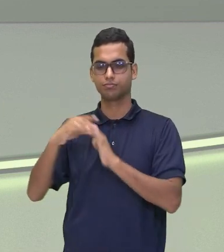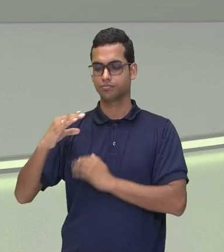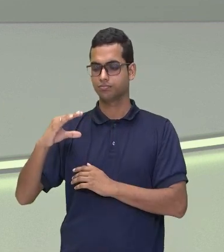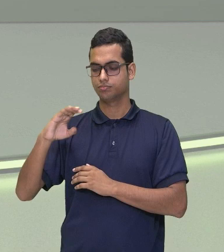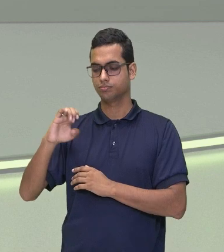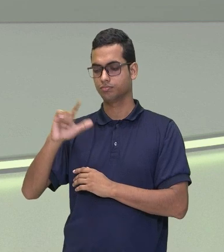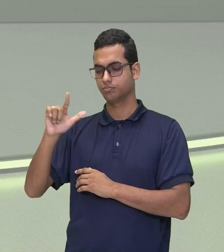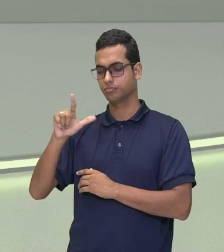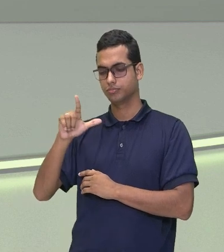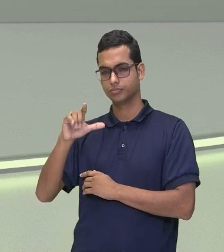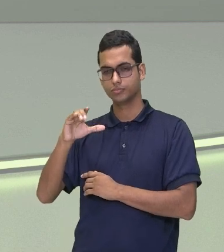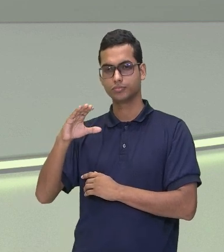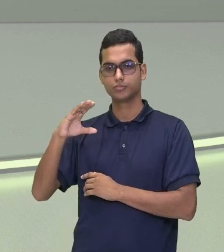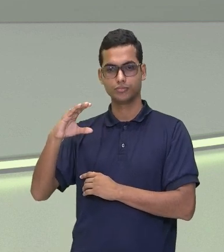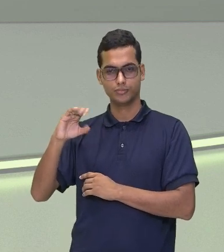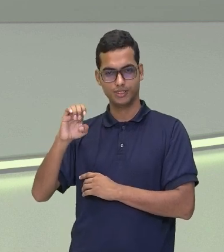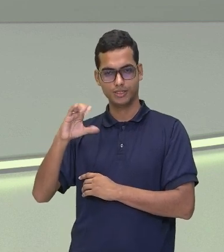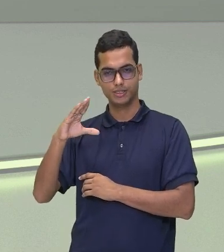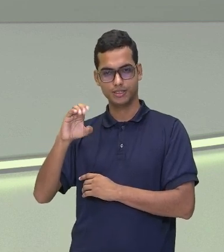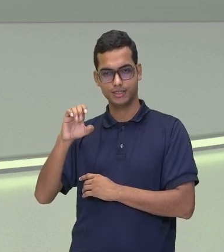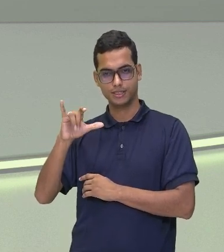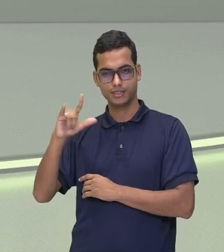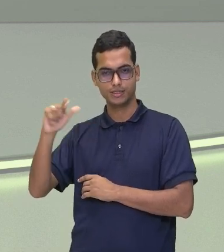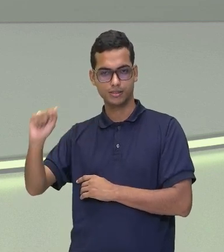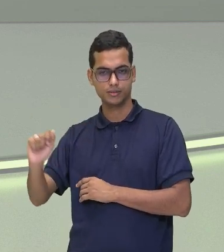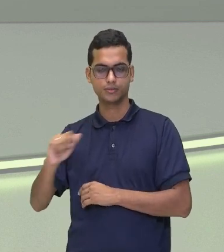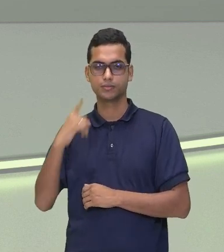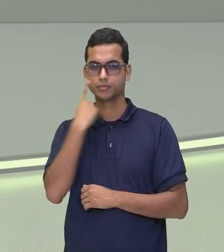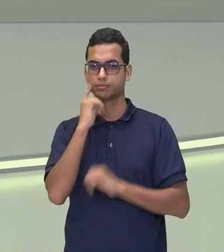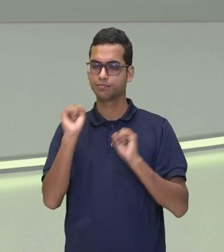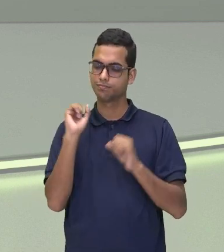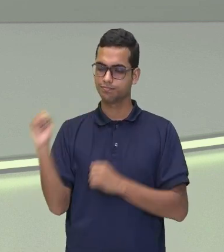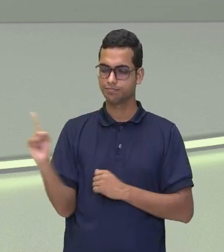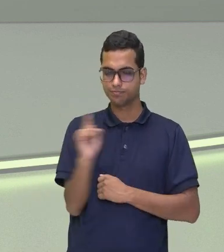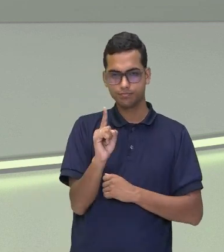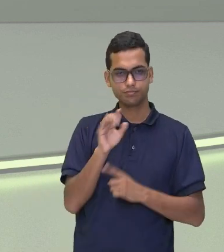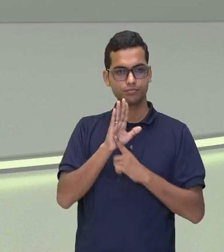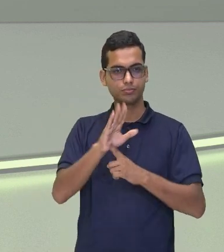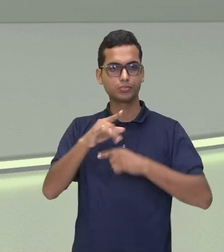vem com alguns questionamentos. Pode entrar, Cecília.